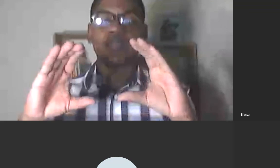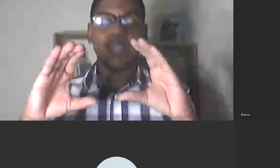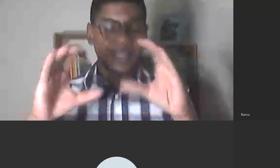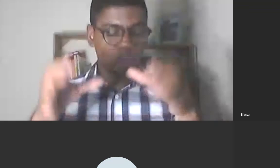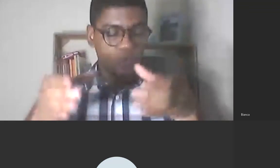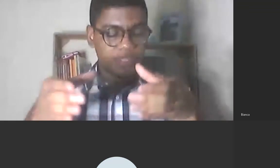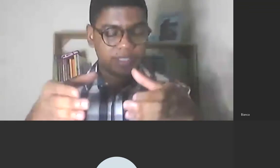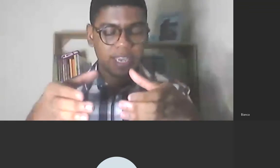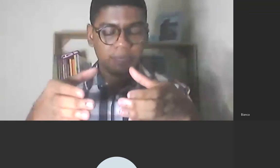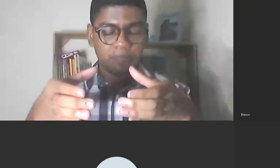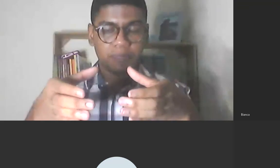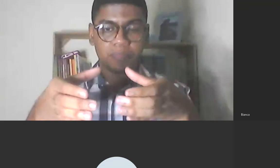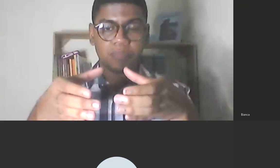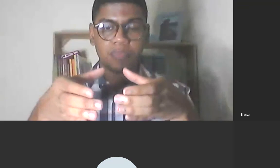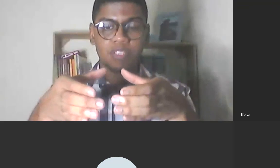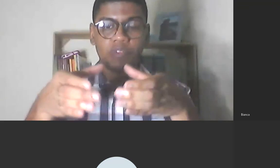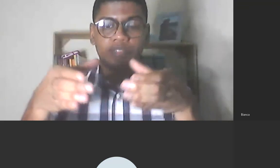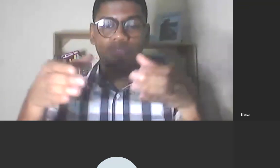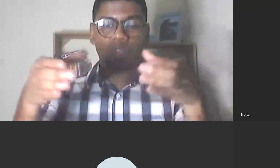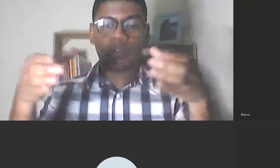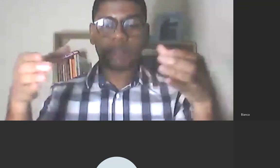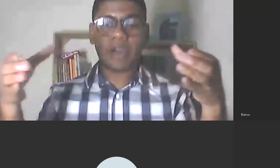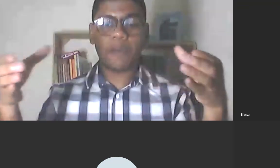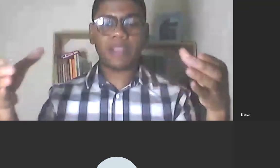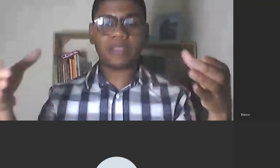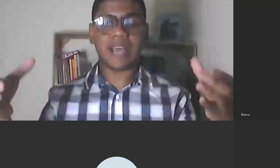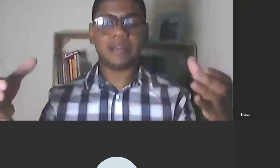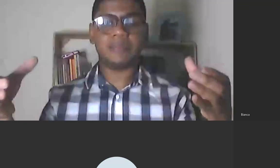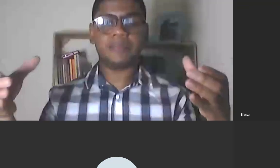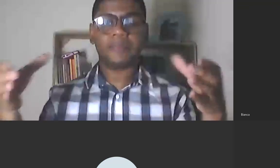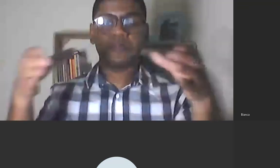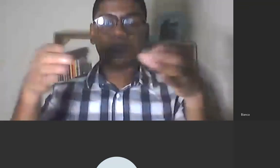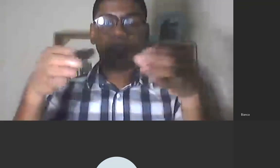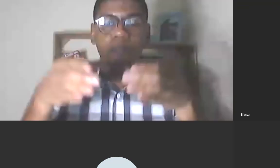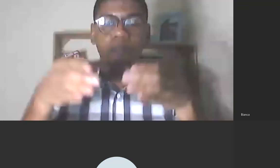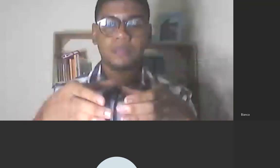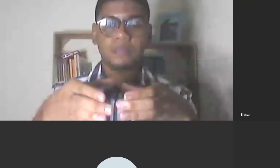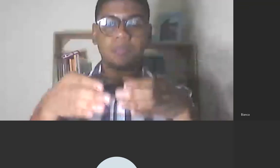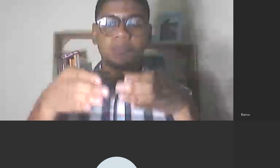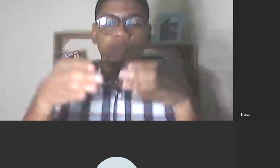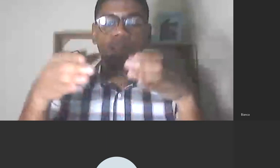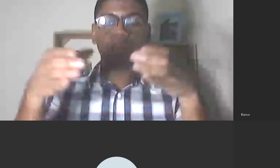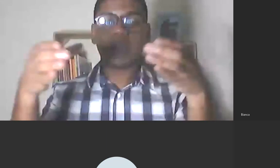Agora é um C, tá? As duas em C. A gente vai fazer isso aqui, ó. Aumentar.